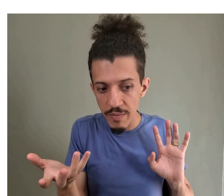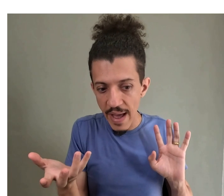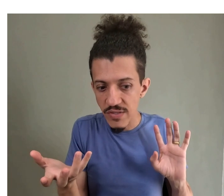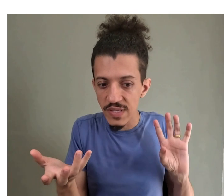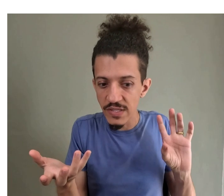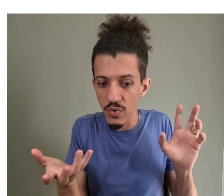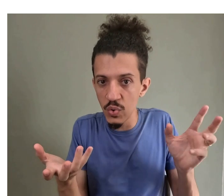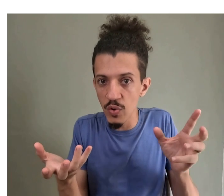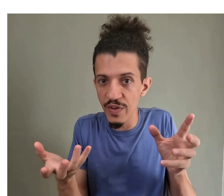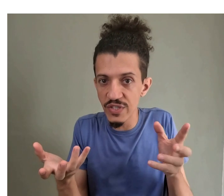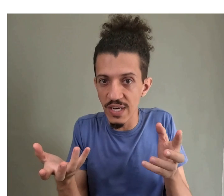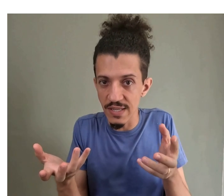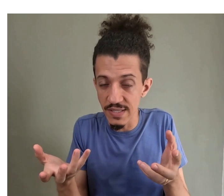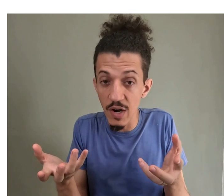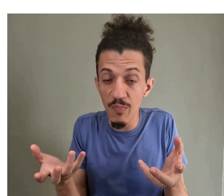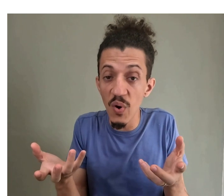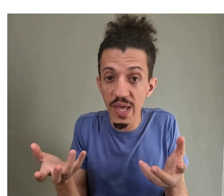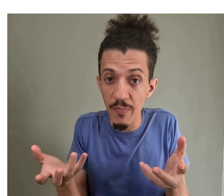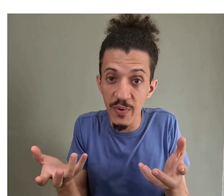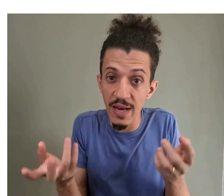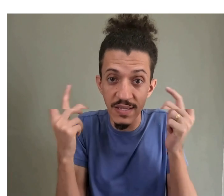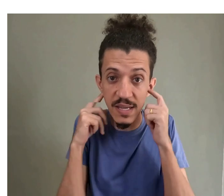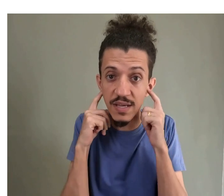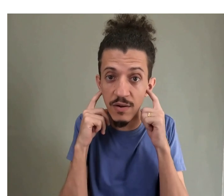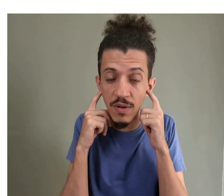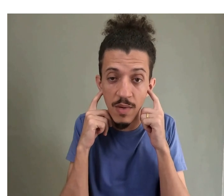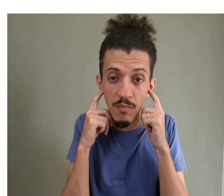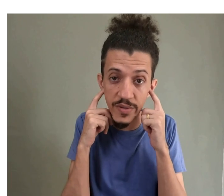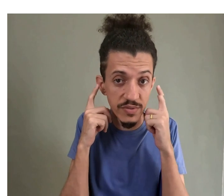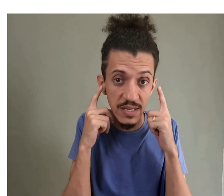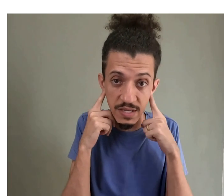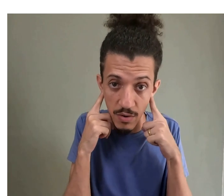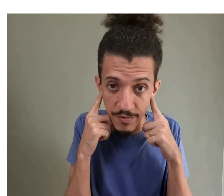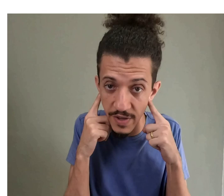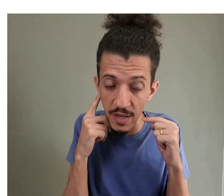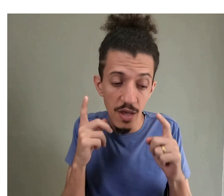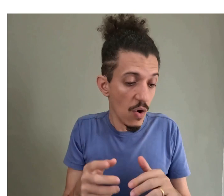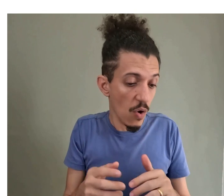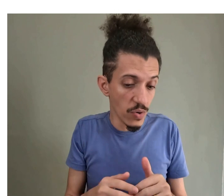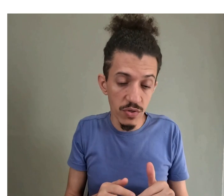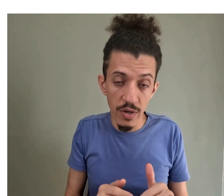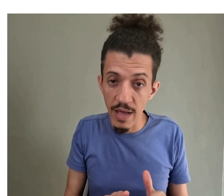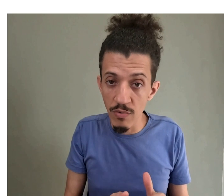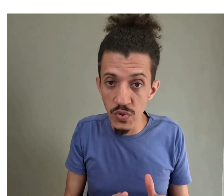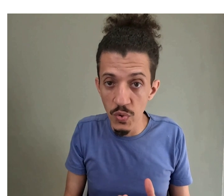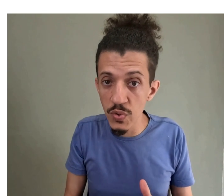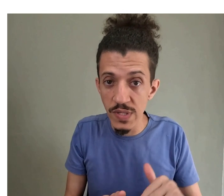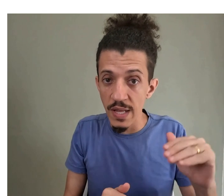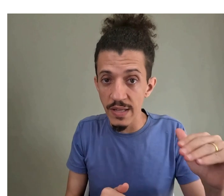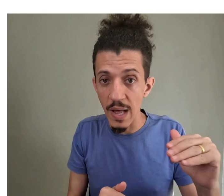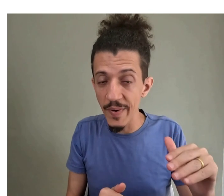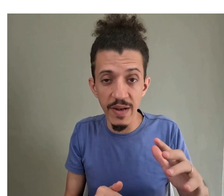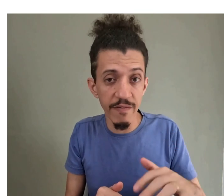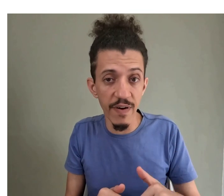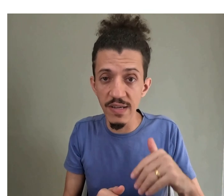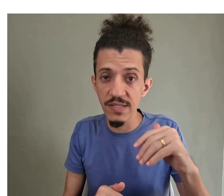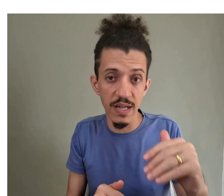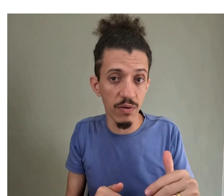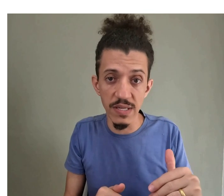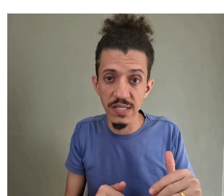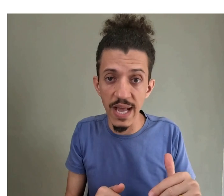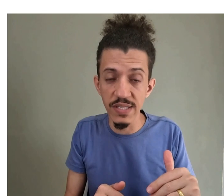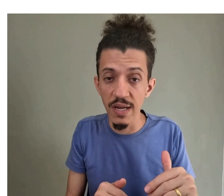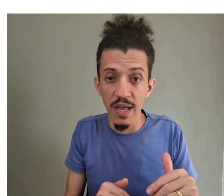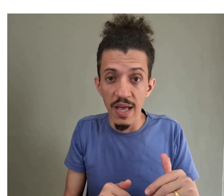estão imersos nessa cultura ouvinte que eles nasceram. Por quê? Porque eles nasceram, muitos deles sem ouvir, ou se tornaram surdos na primeira infância,